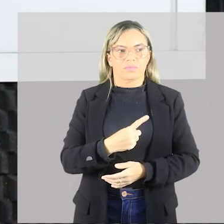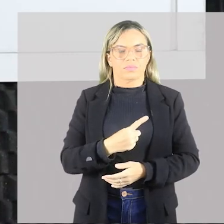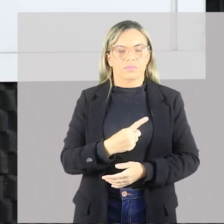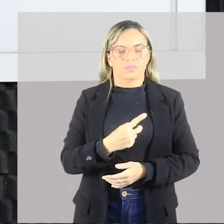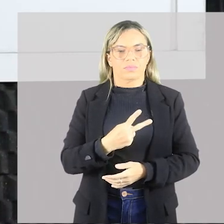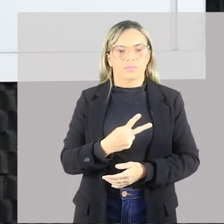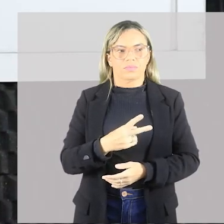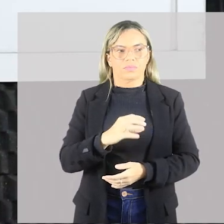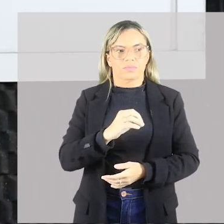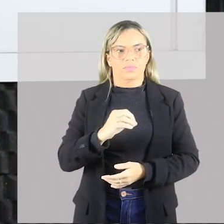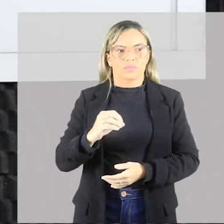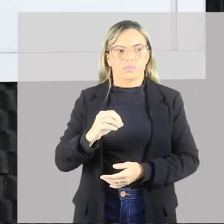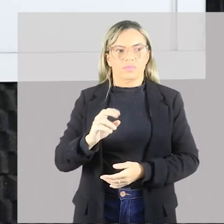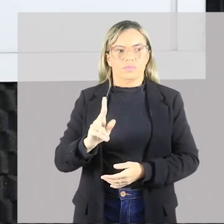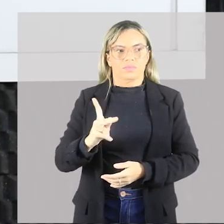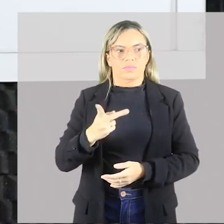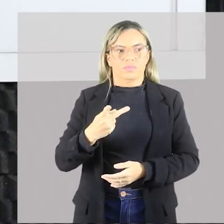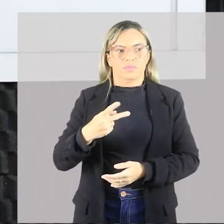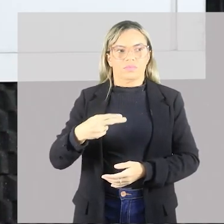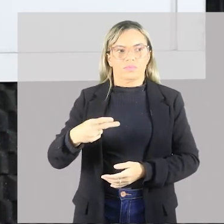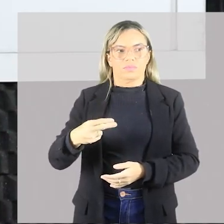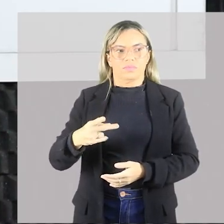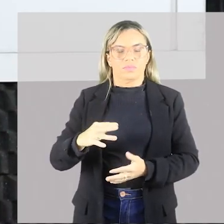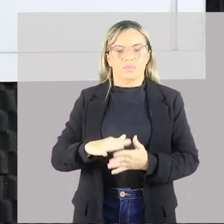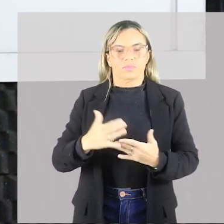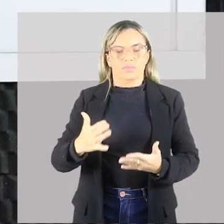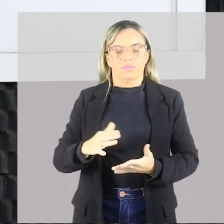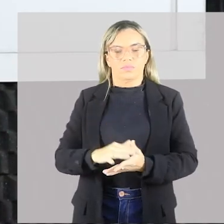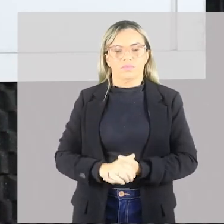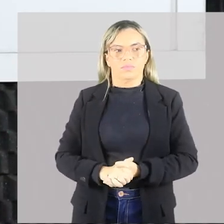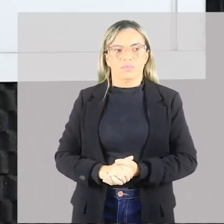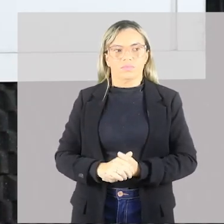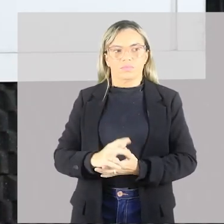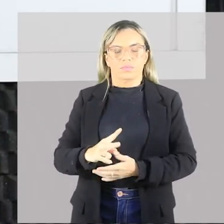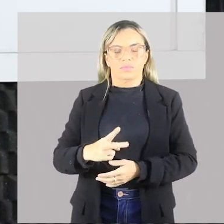1.200H igual a 26.400.